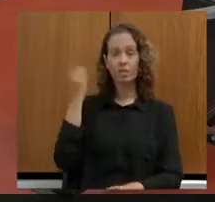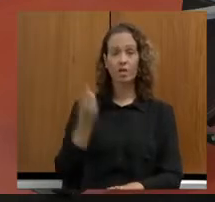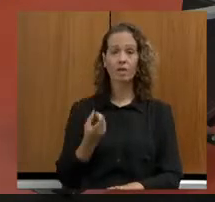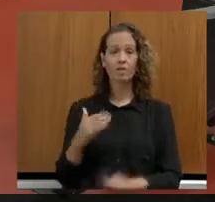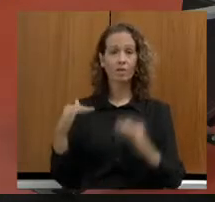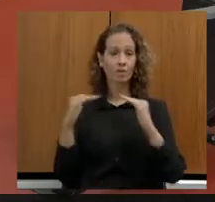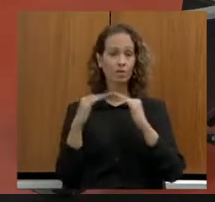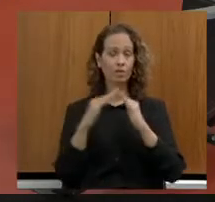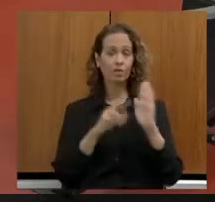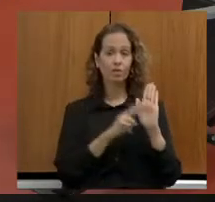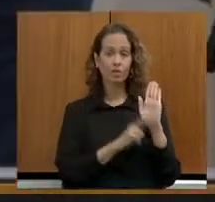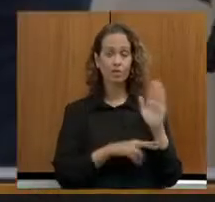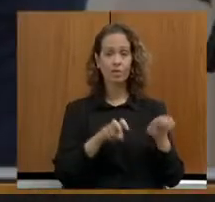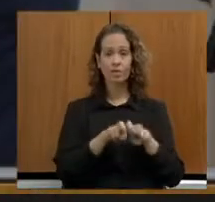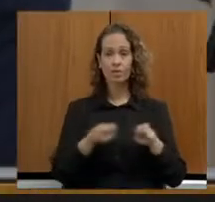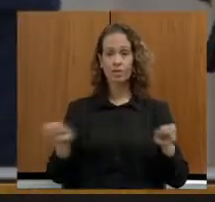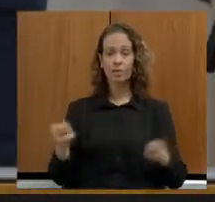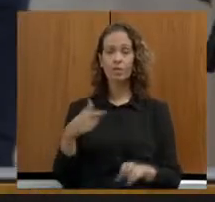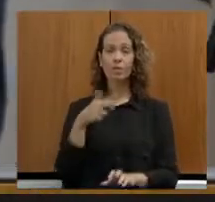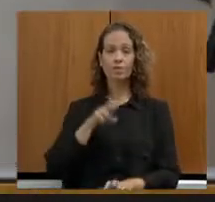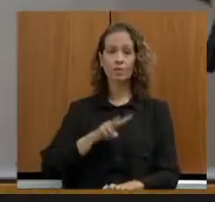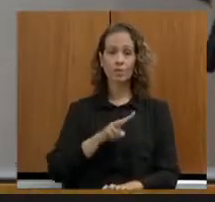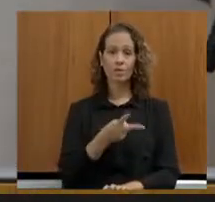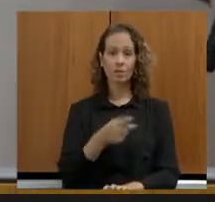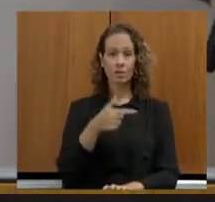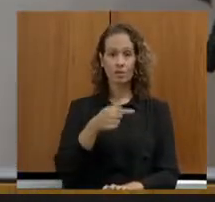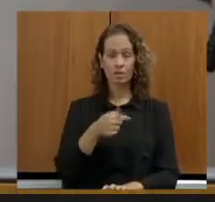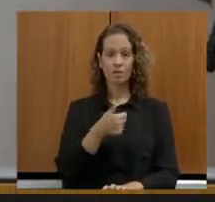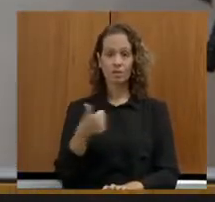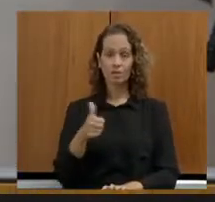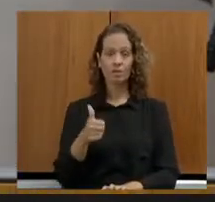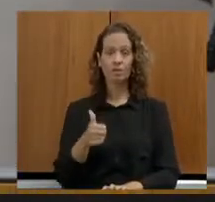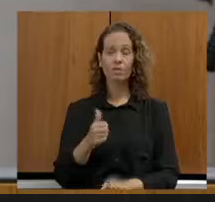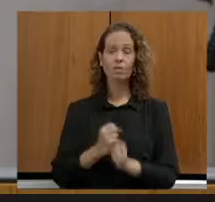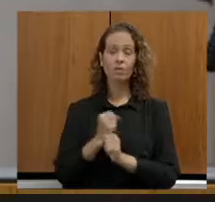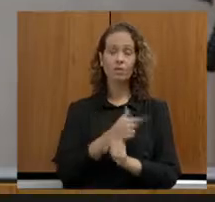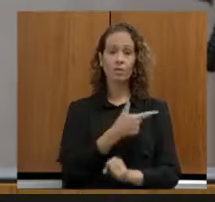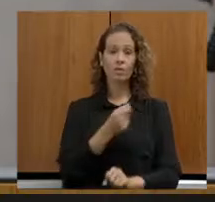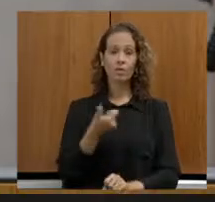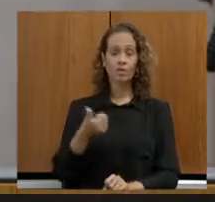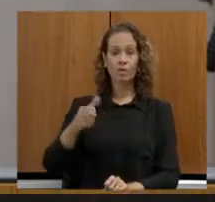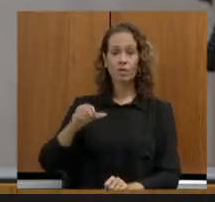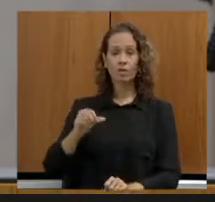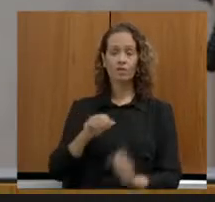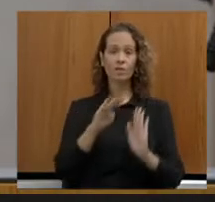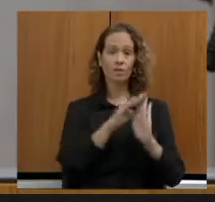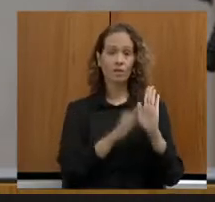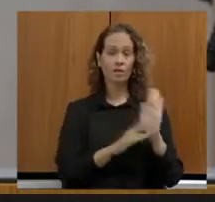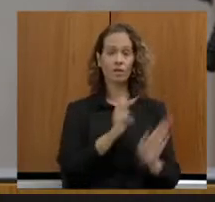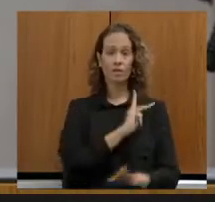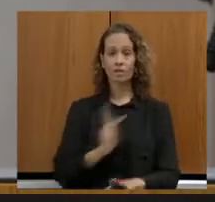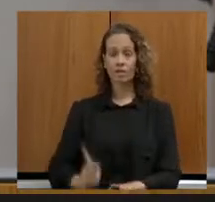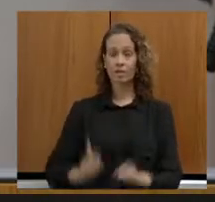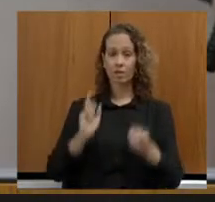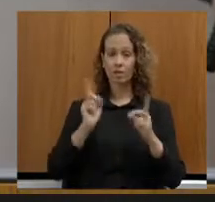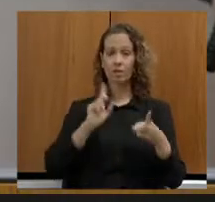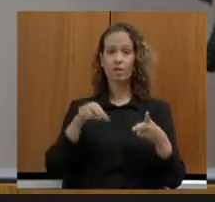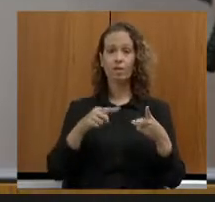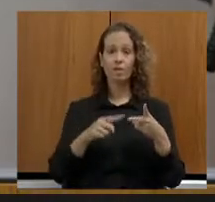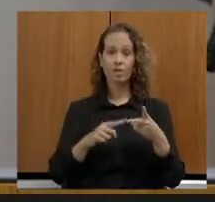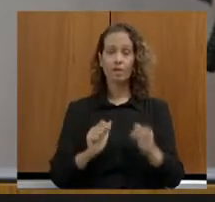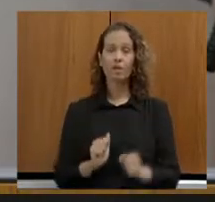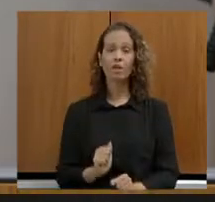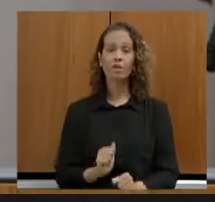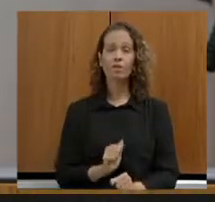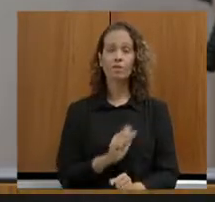termos da deliberação da mesa número dois 1711/2019 na seguinte ordem presidente da reunião Presidente das